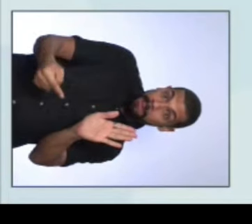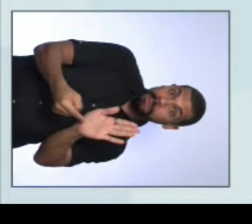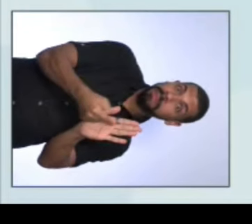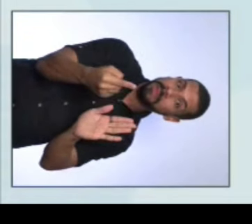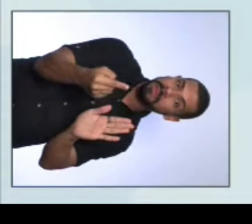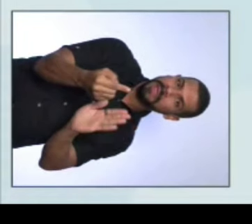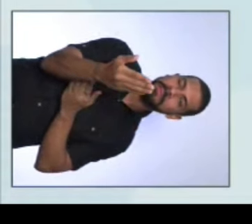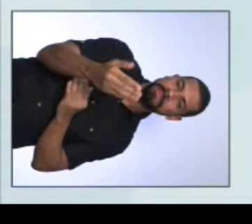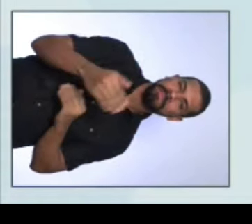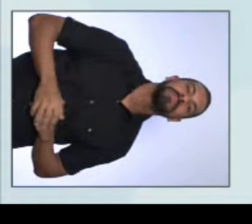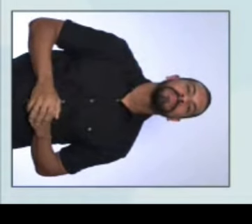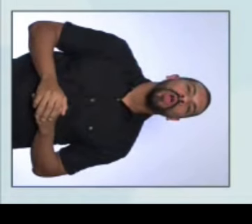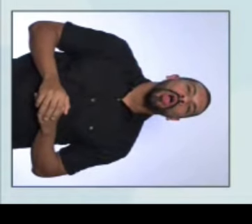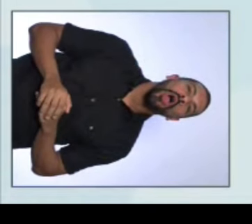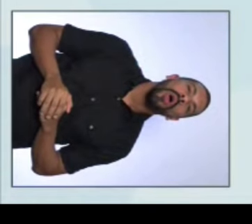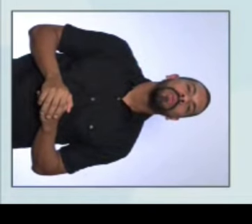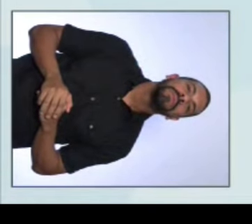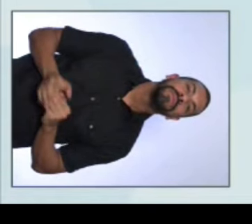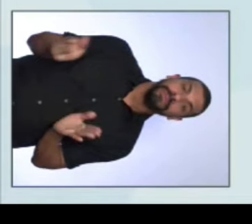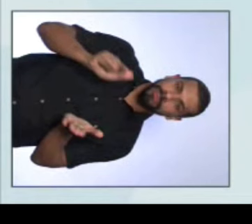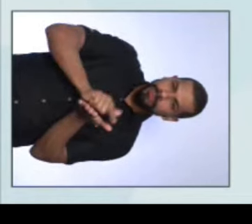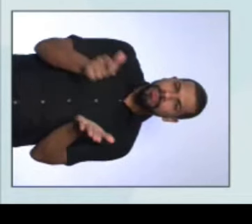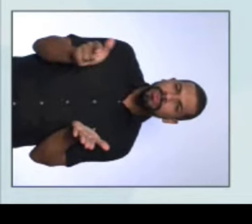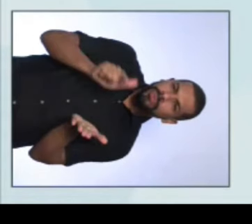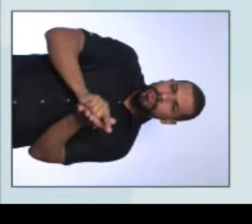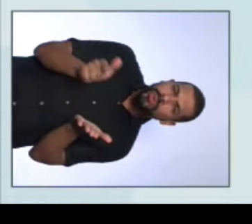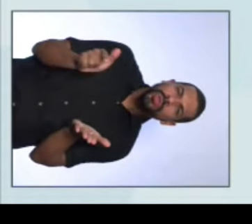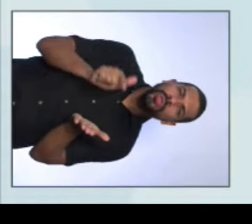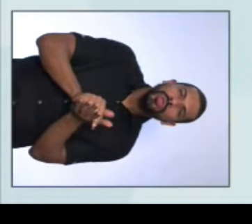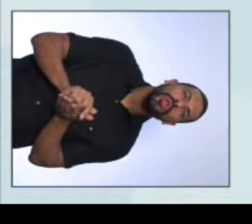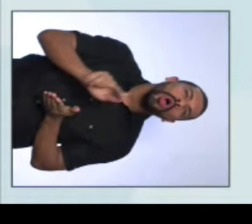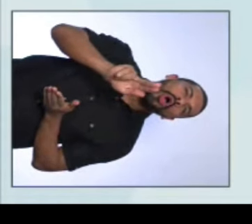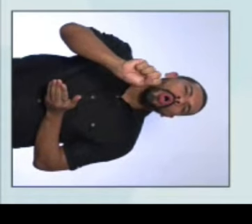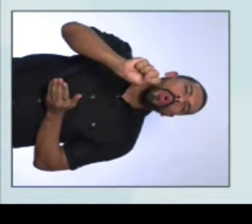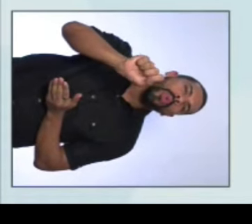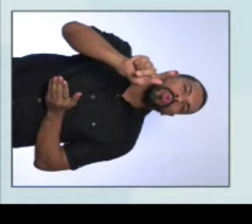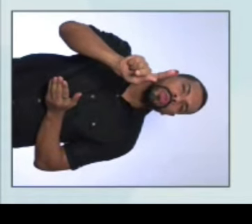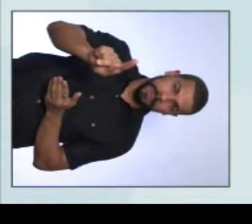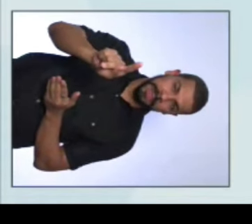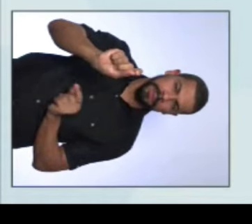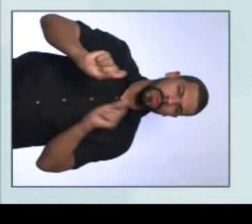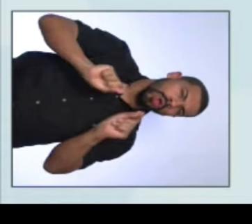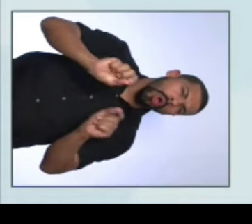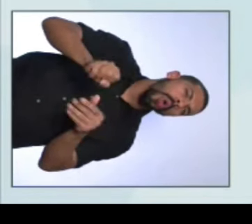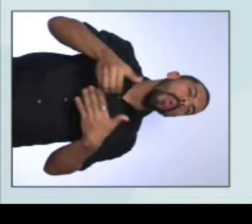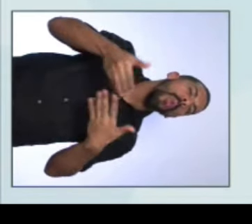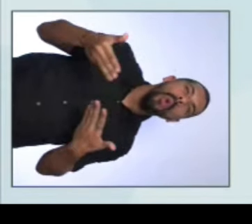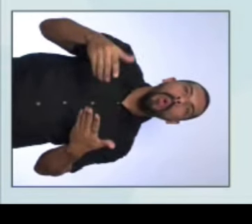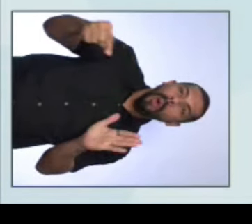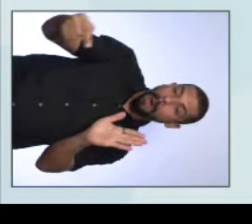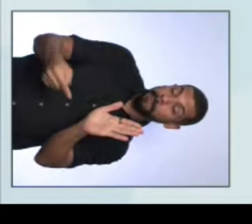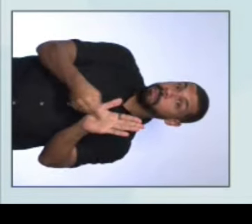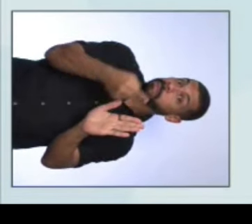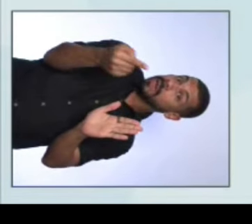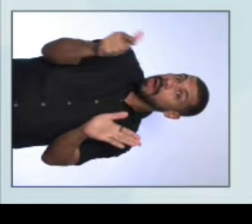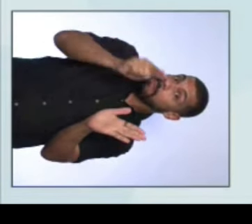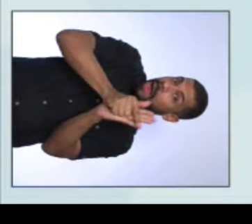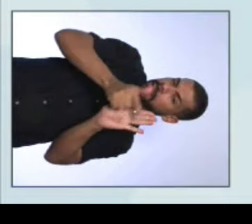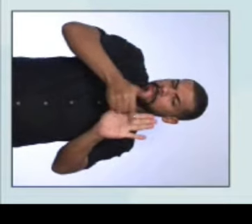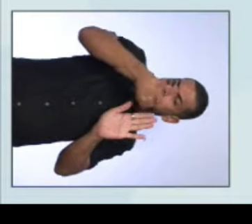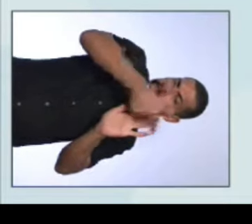da USP. Então, quais são os elementos constitutivos de uma primeira página de um